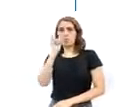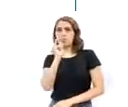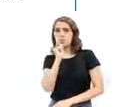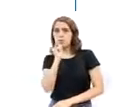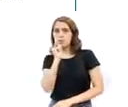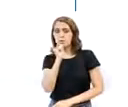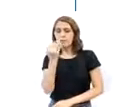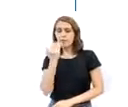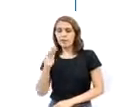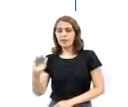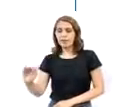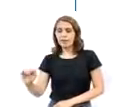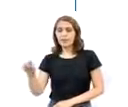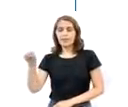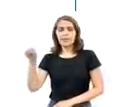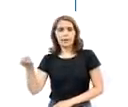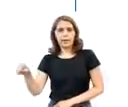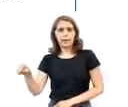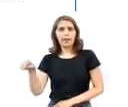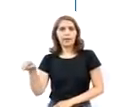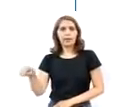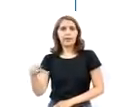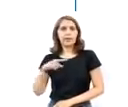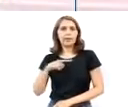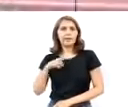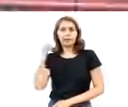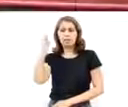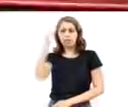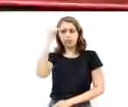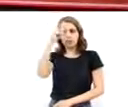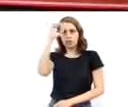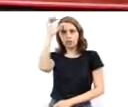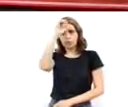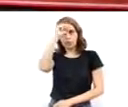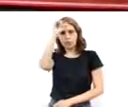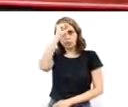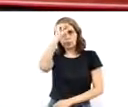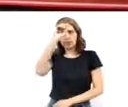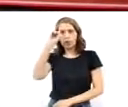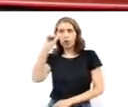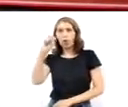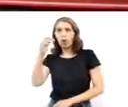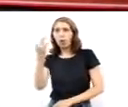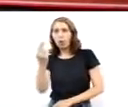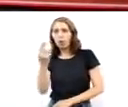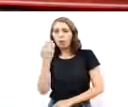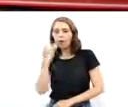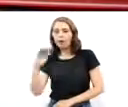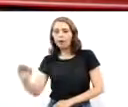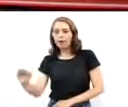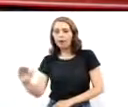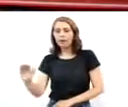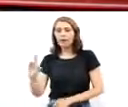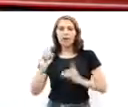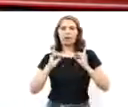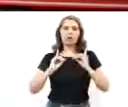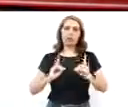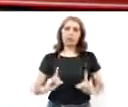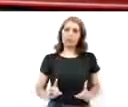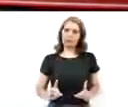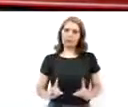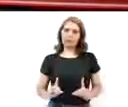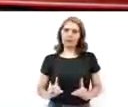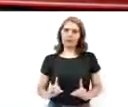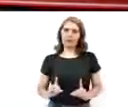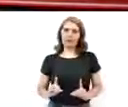necessidade de aprender um pouco mais, porque ela tem mais dificuldades, ou então aquela criança que tem deficiência e não teve